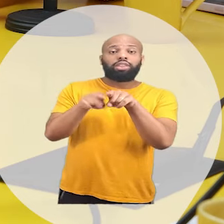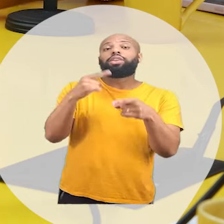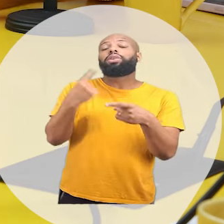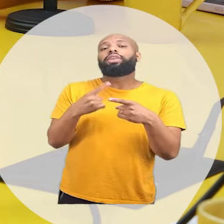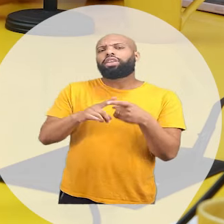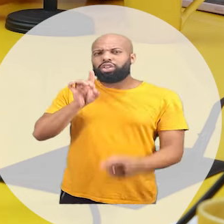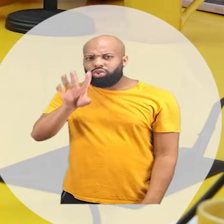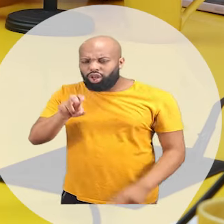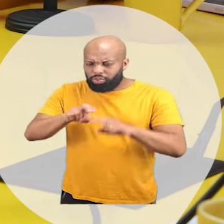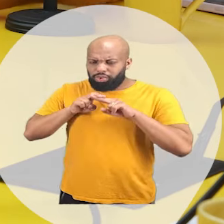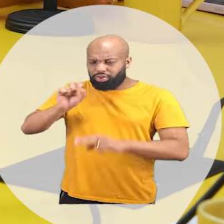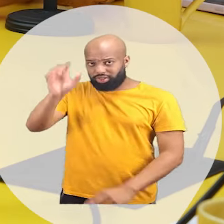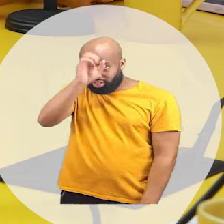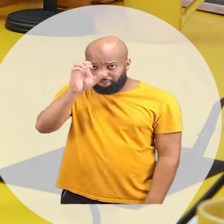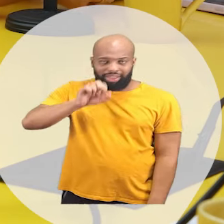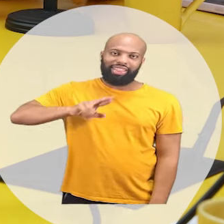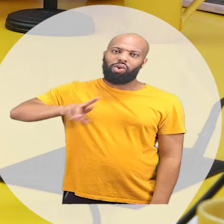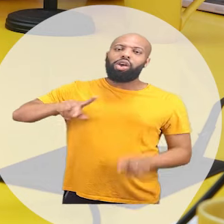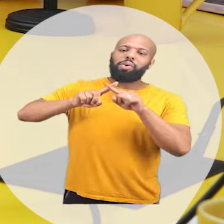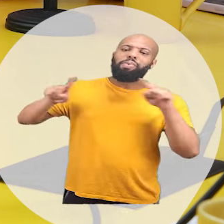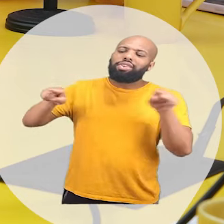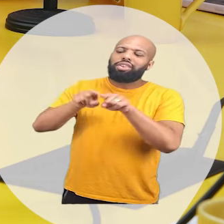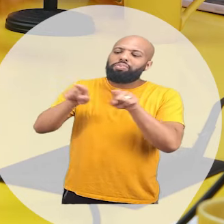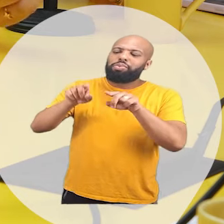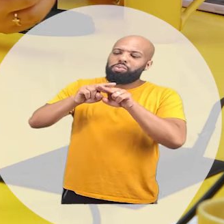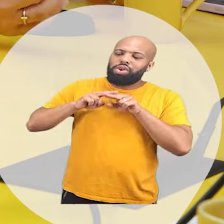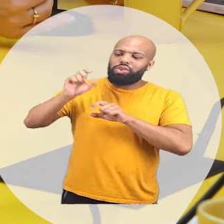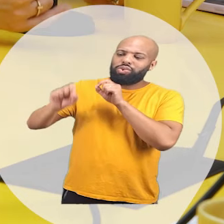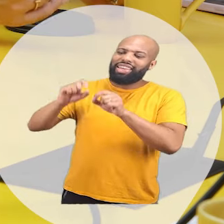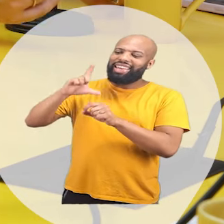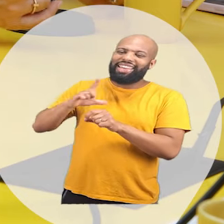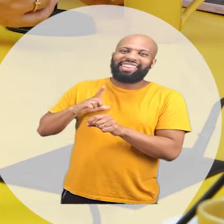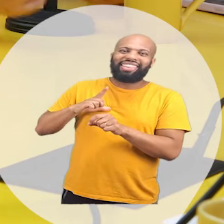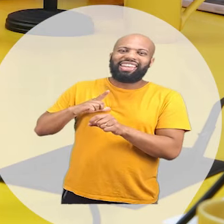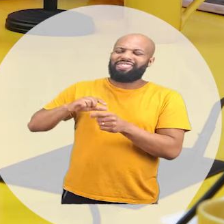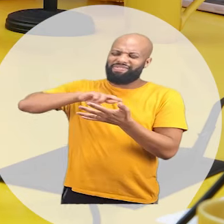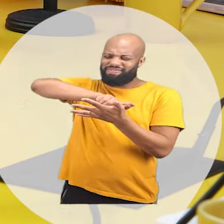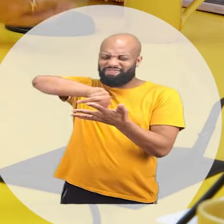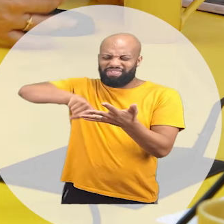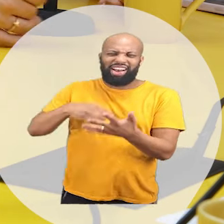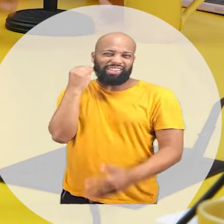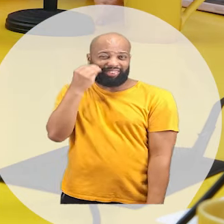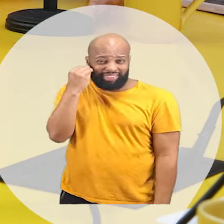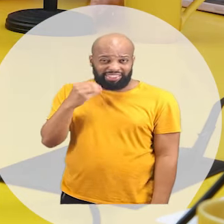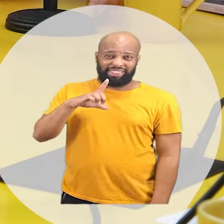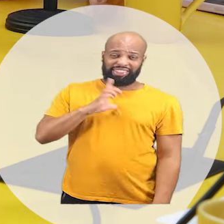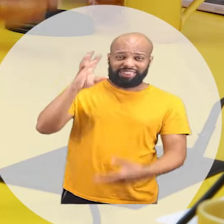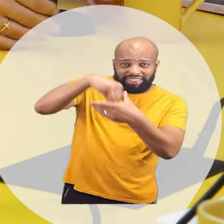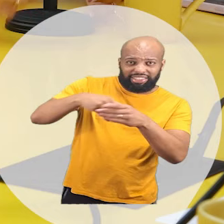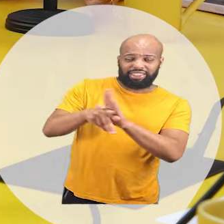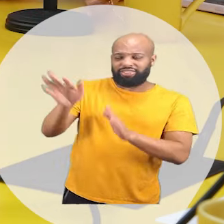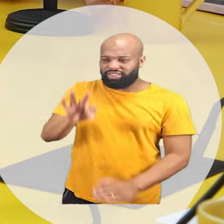Justamente não só pelo que você aprende mas por toda a bagagem que a faculdade traz né que são essas experiências